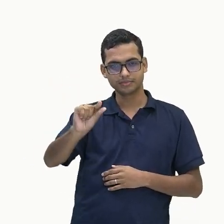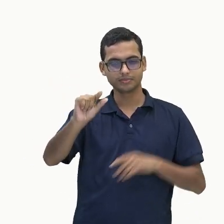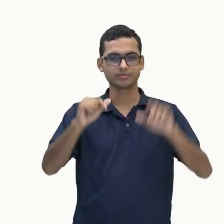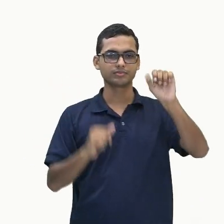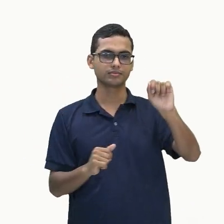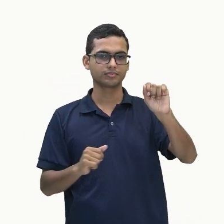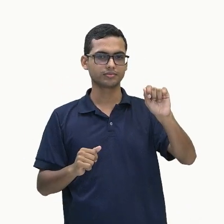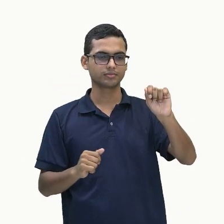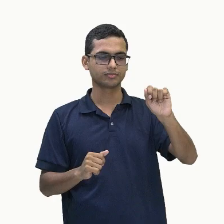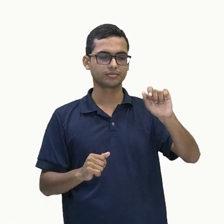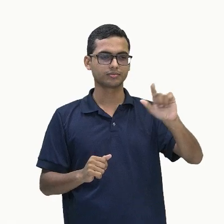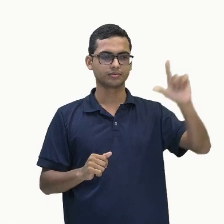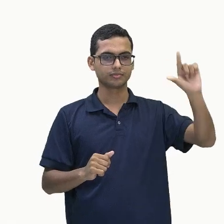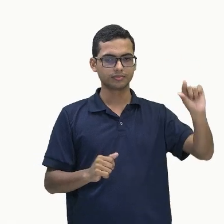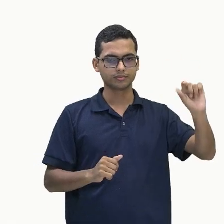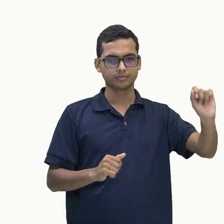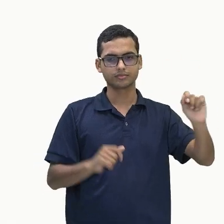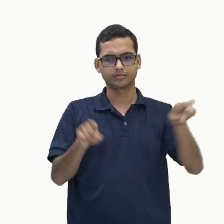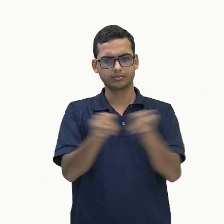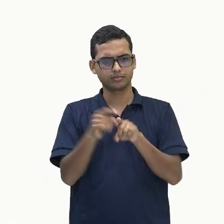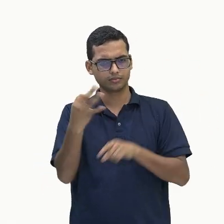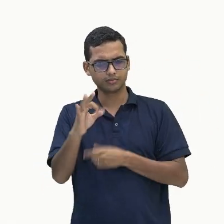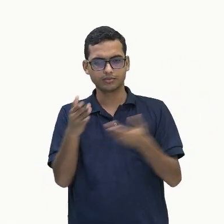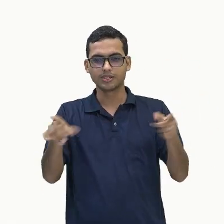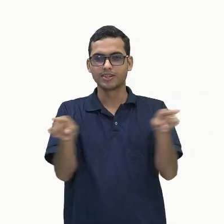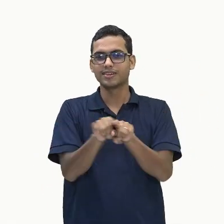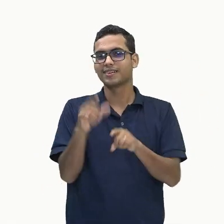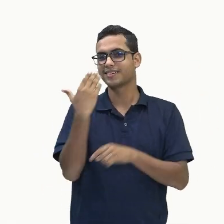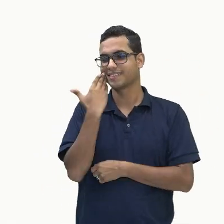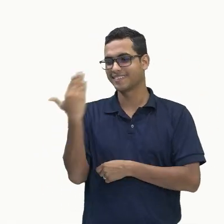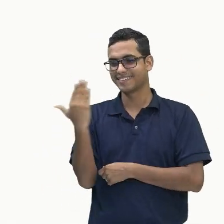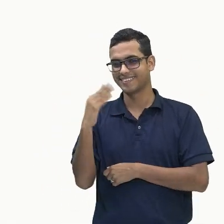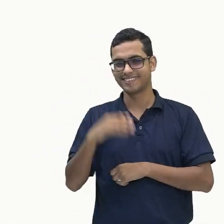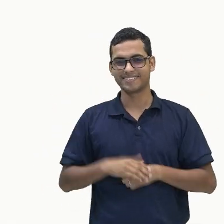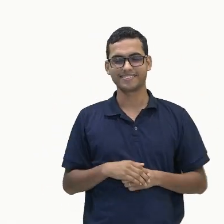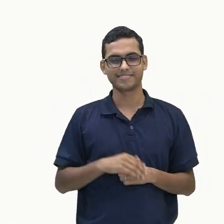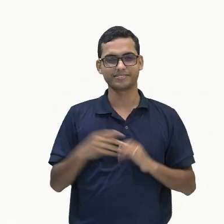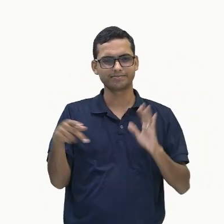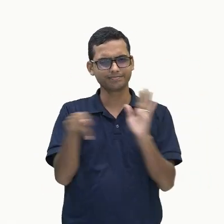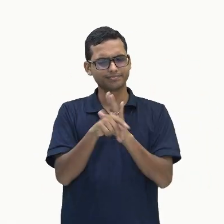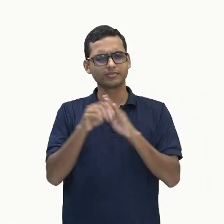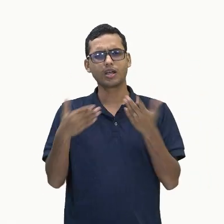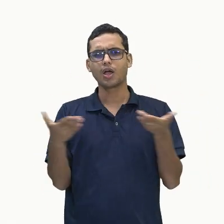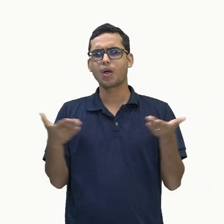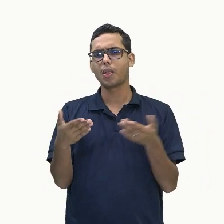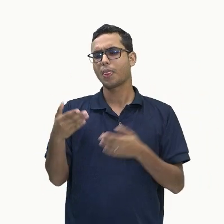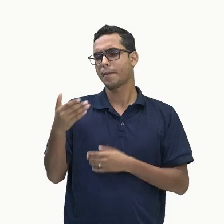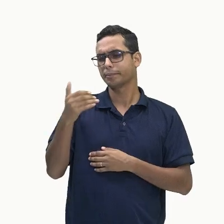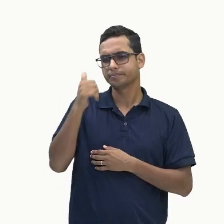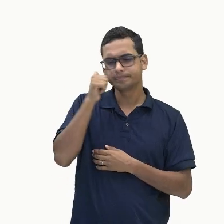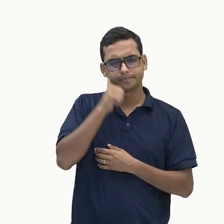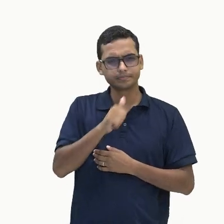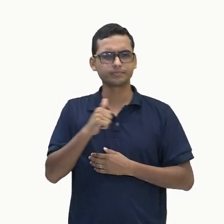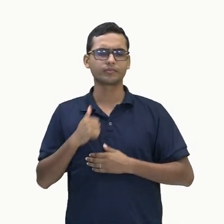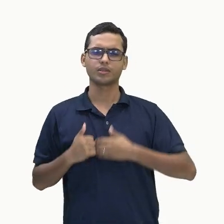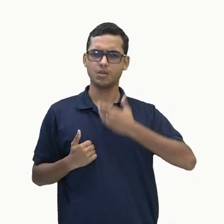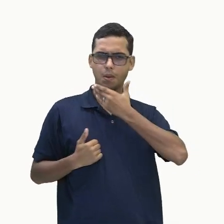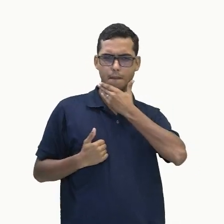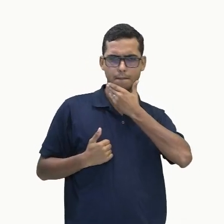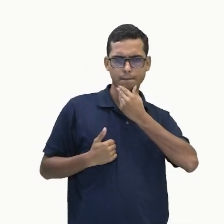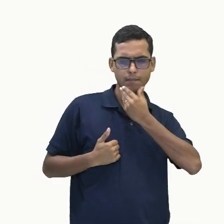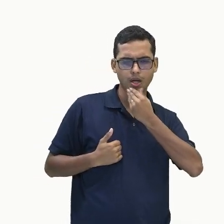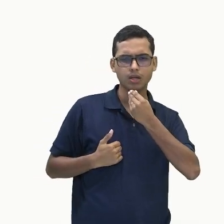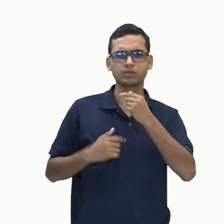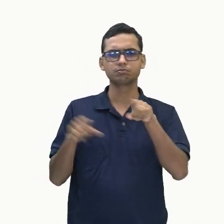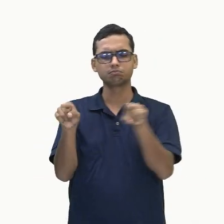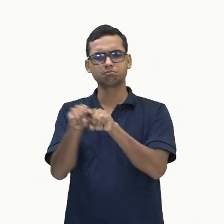recessivo. A outra dica que eu dei a vocês é que quando os pais eles não apresentam a característica, quando eles não